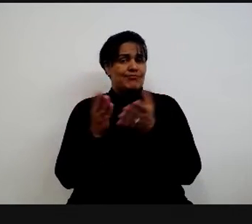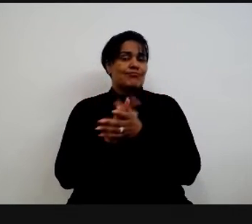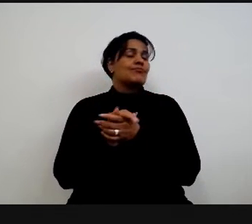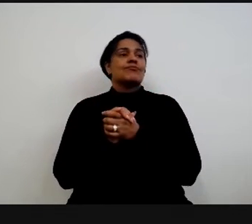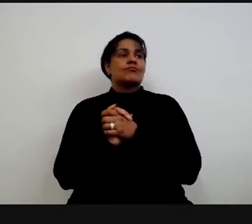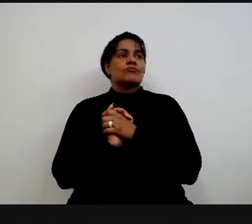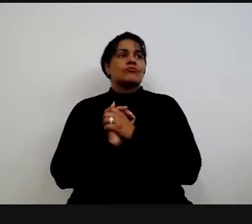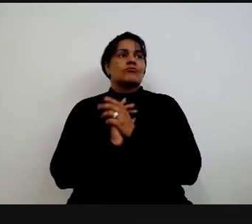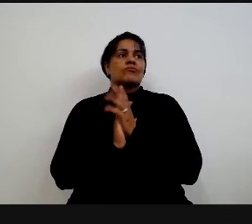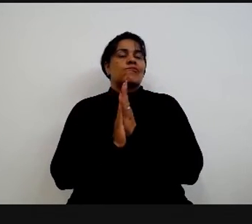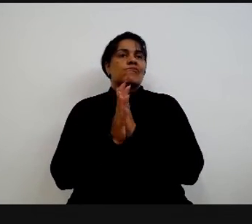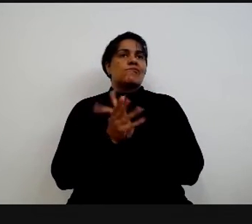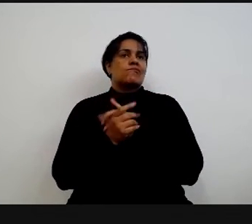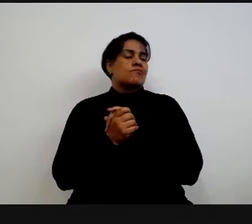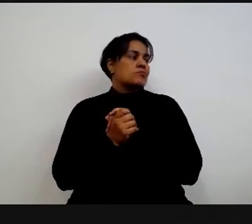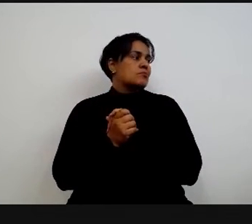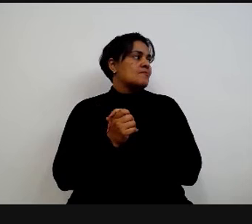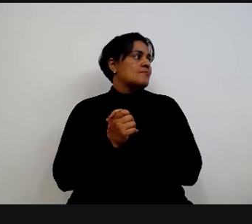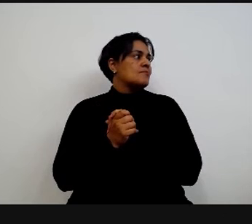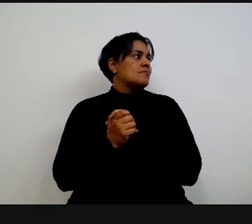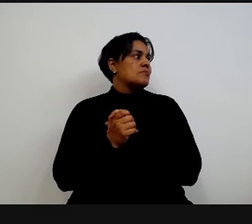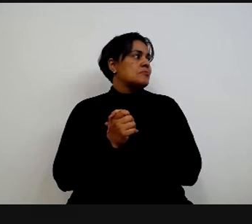isso.